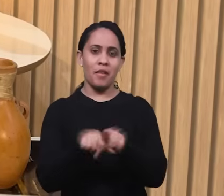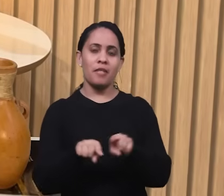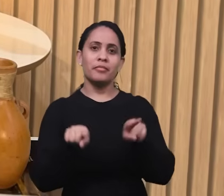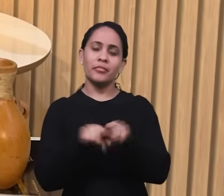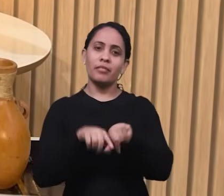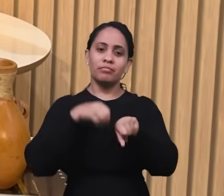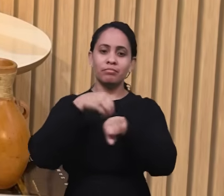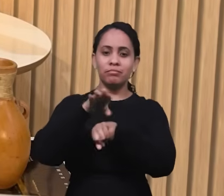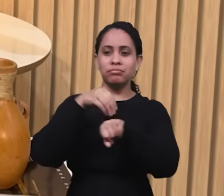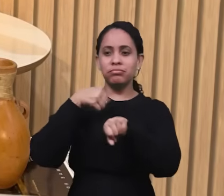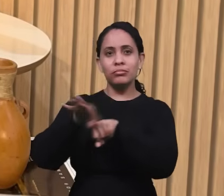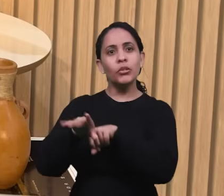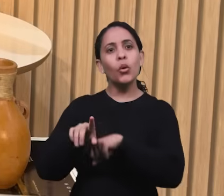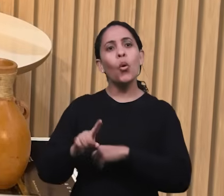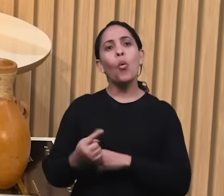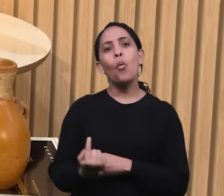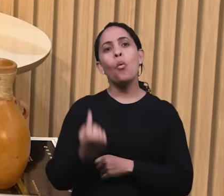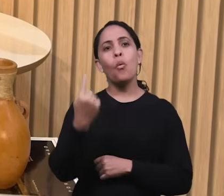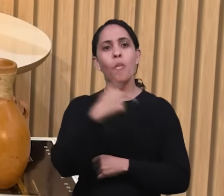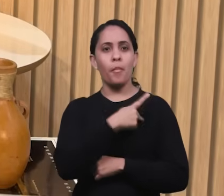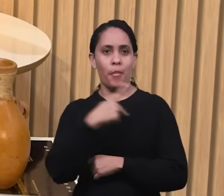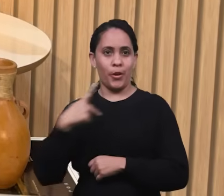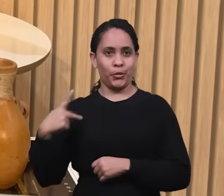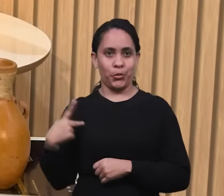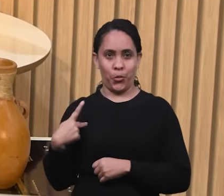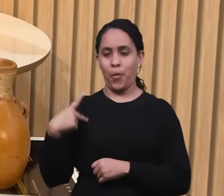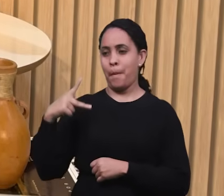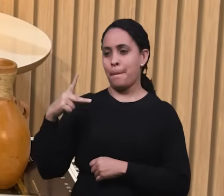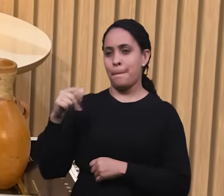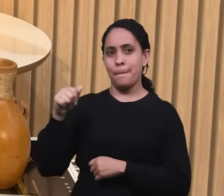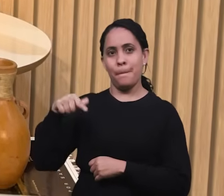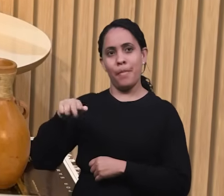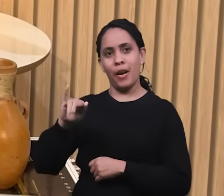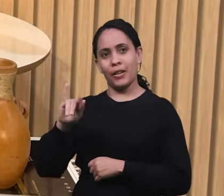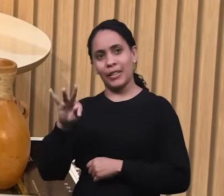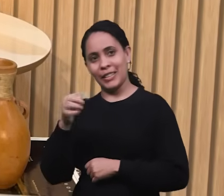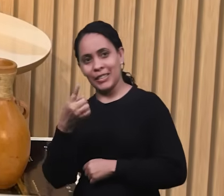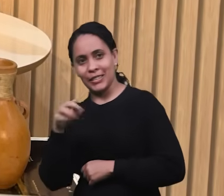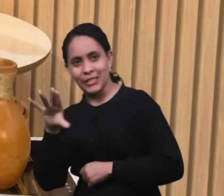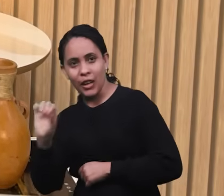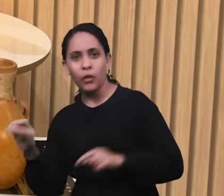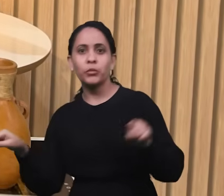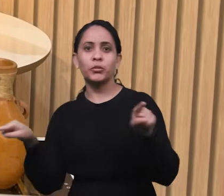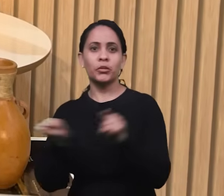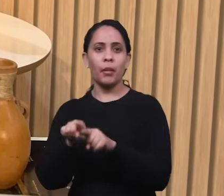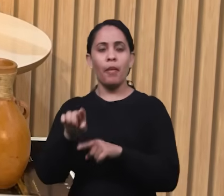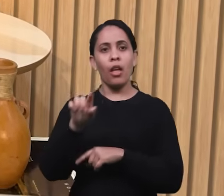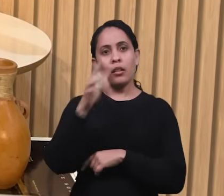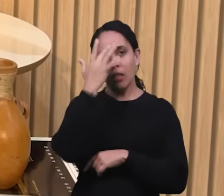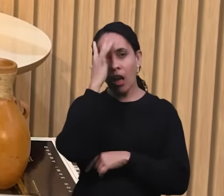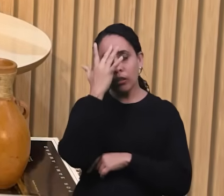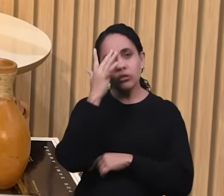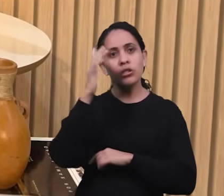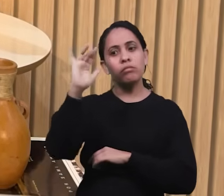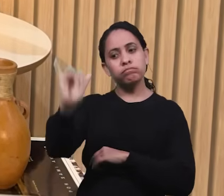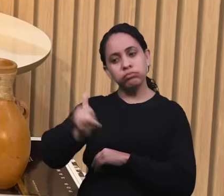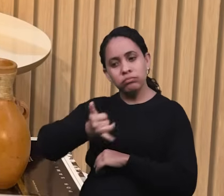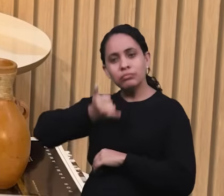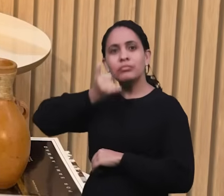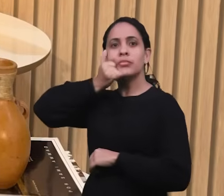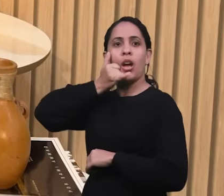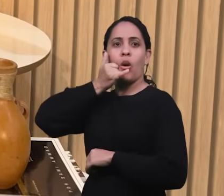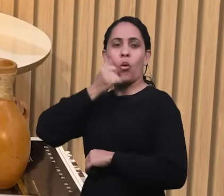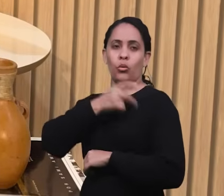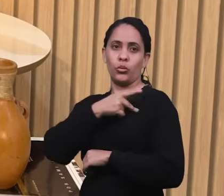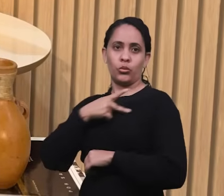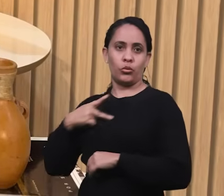transmissão, um pastor do Paquistão e um pastor da Índia entraram em contato com um dos nossos